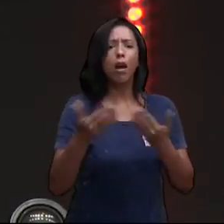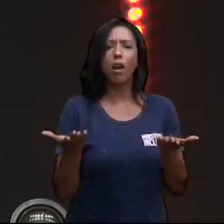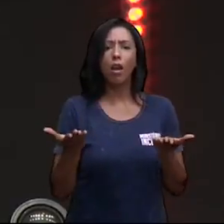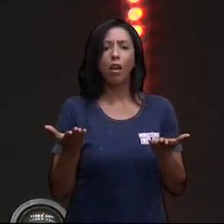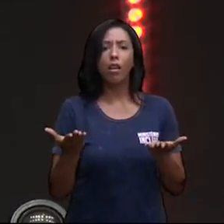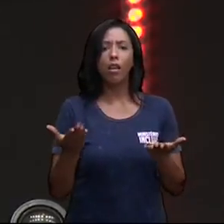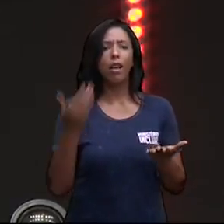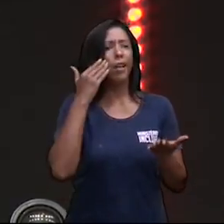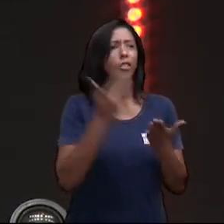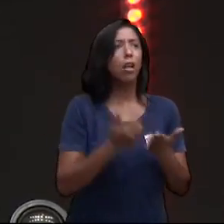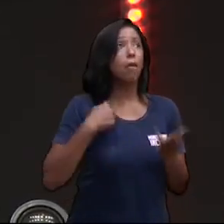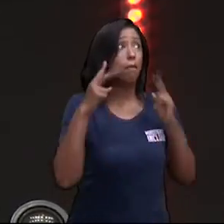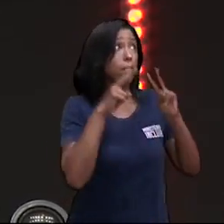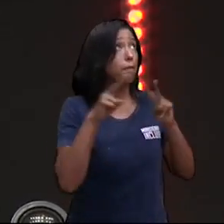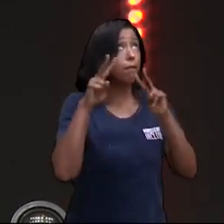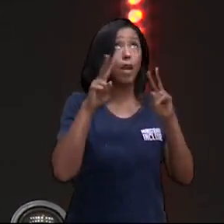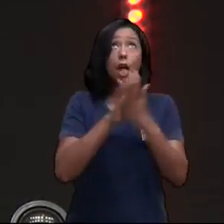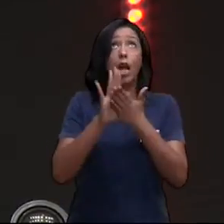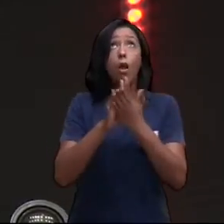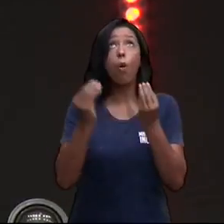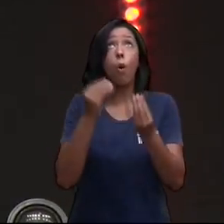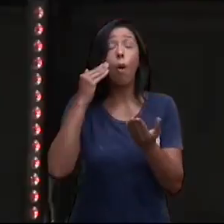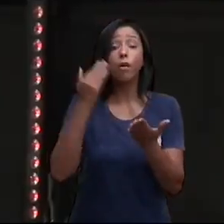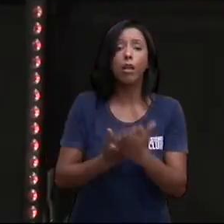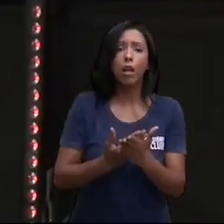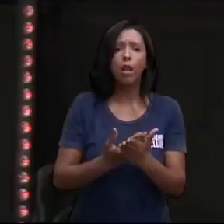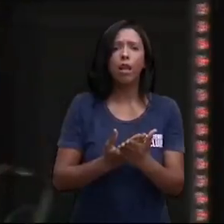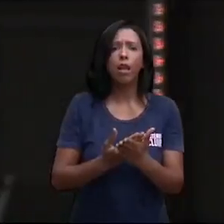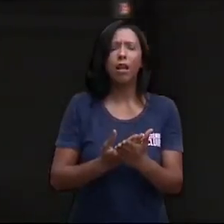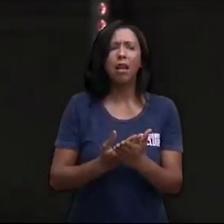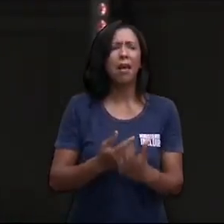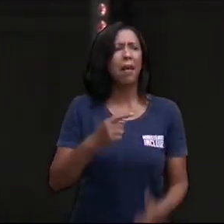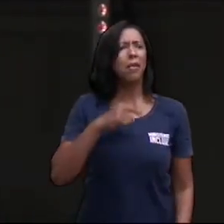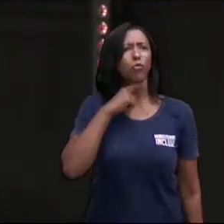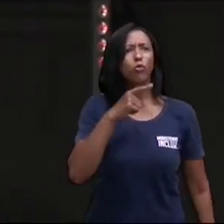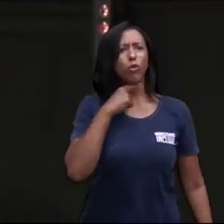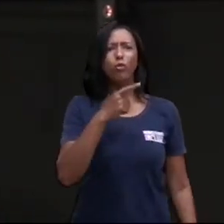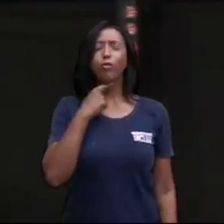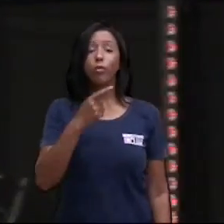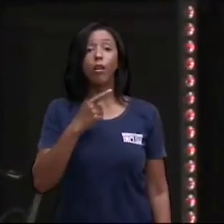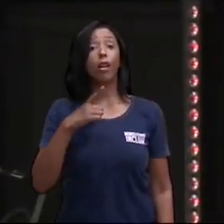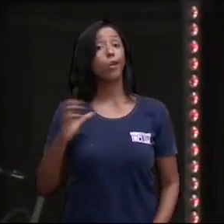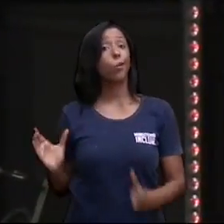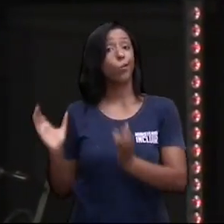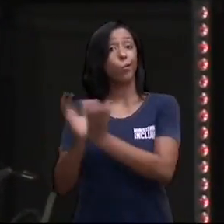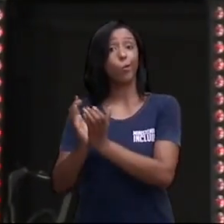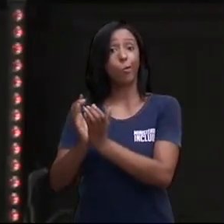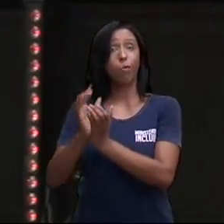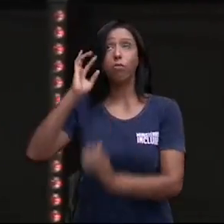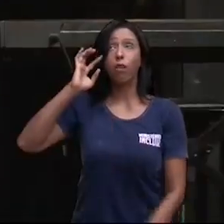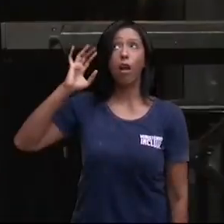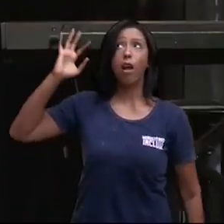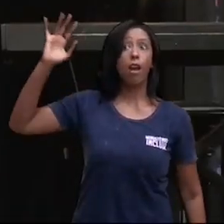essas perguntas vão surgindo E aí muitos grupos filosóficos vão trazer as suas respostas